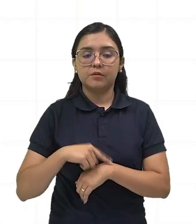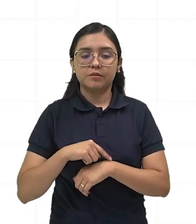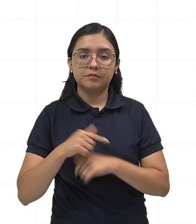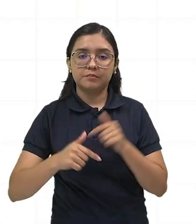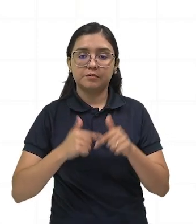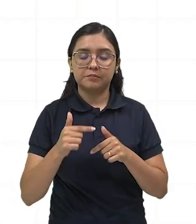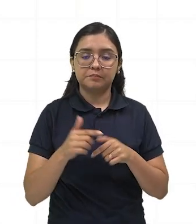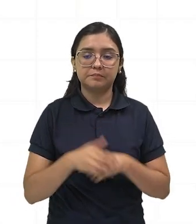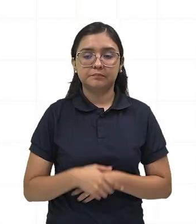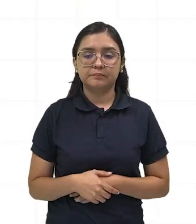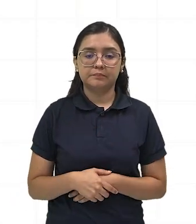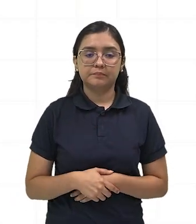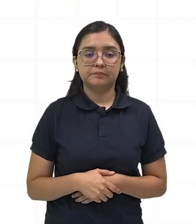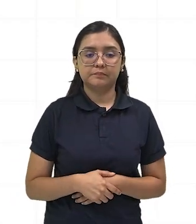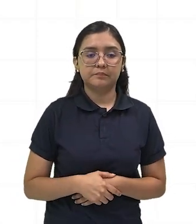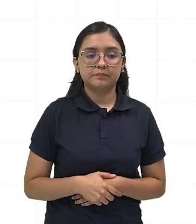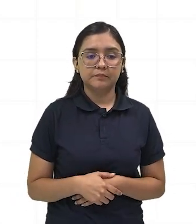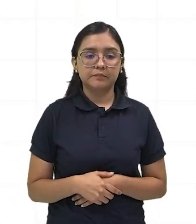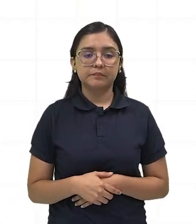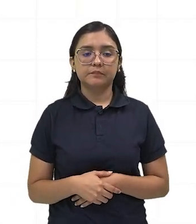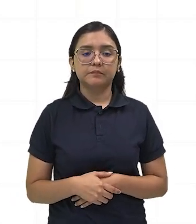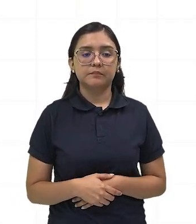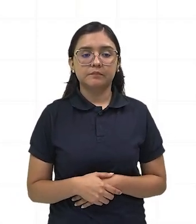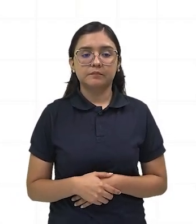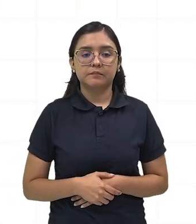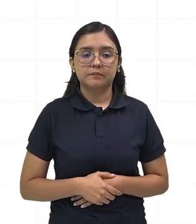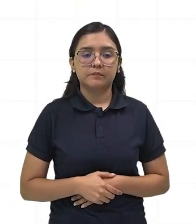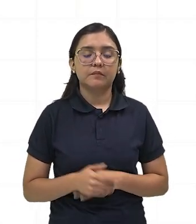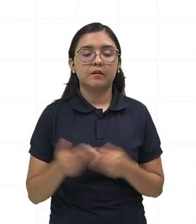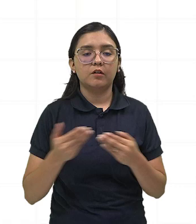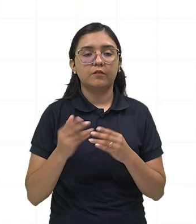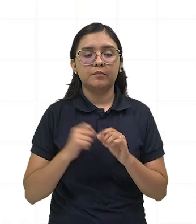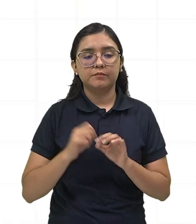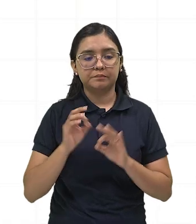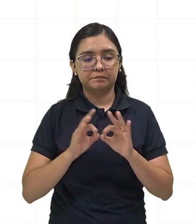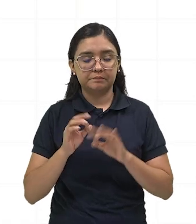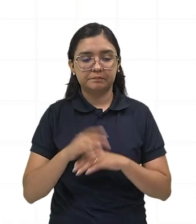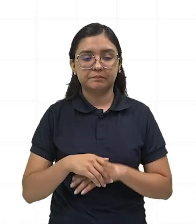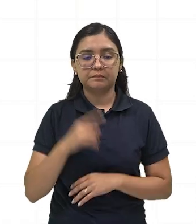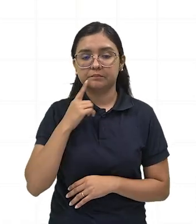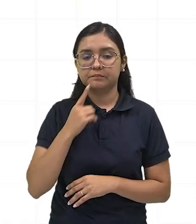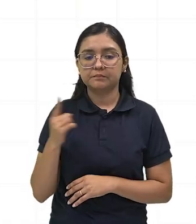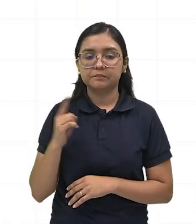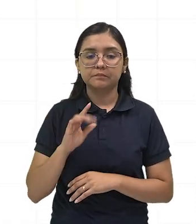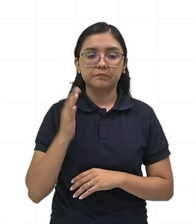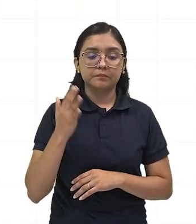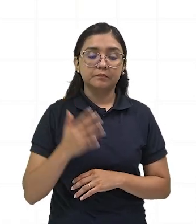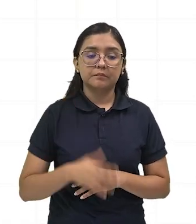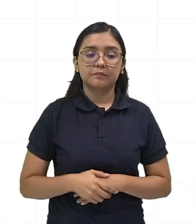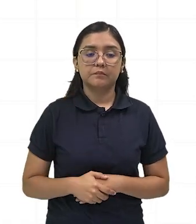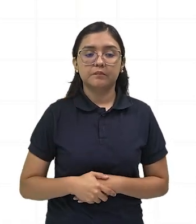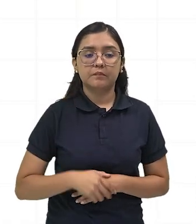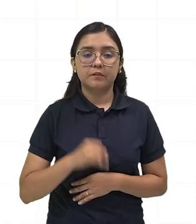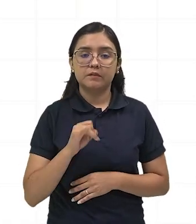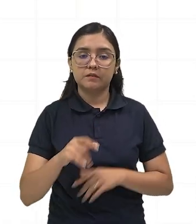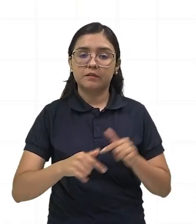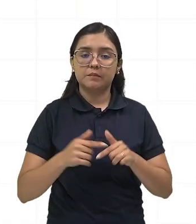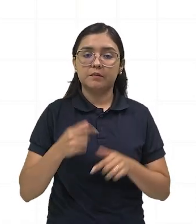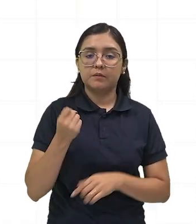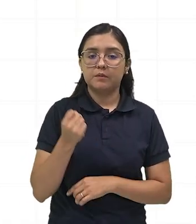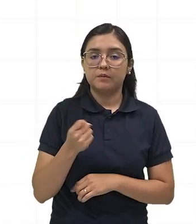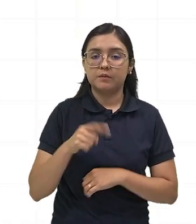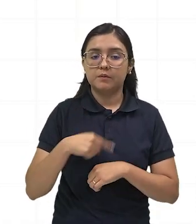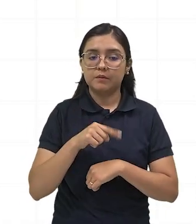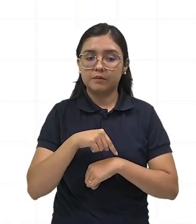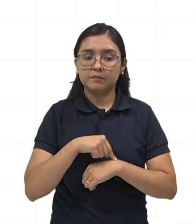são nesses casos. E aí, vamos para a solução, né? Então, se ele trabalhar 8 horas, a gente sabe